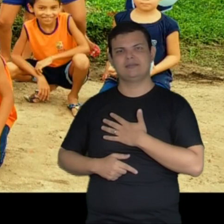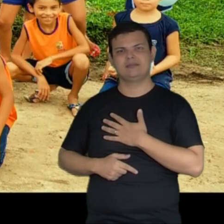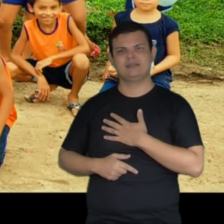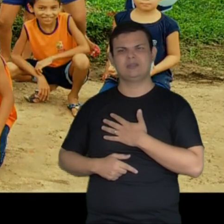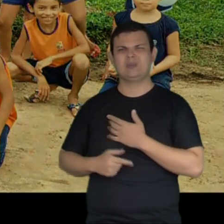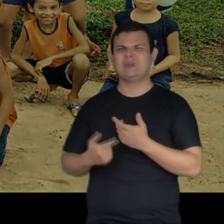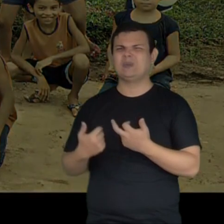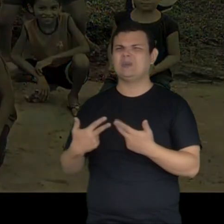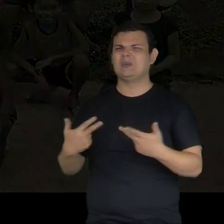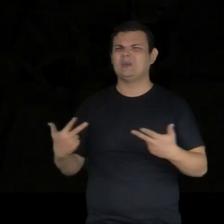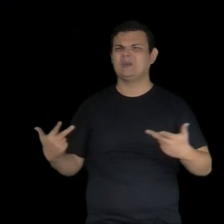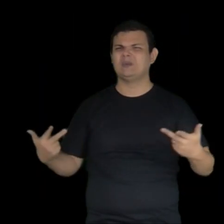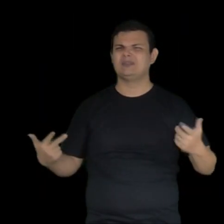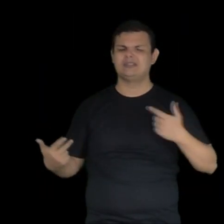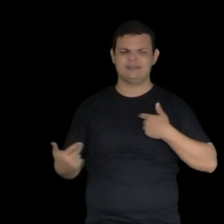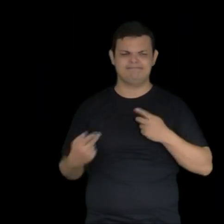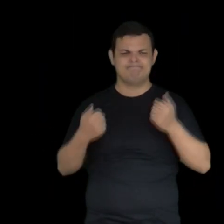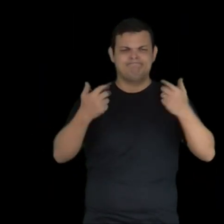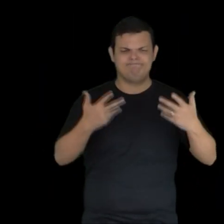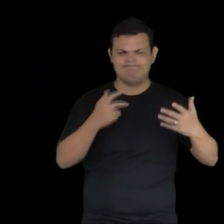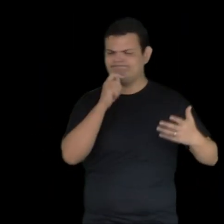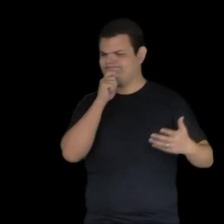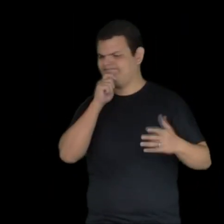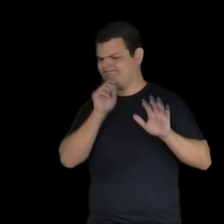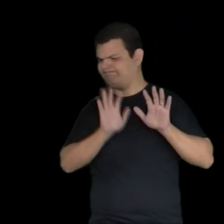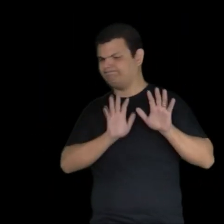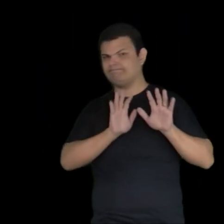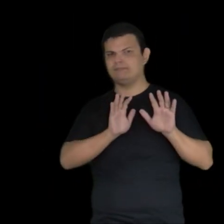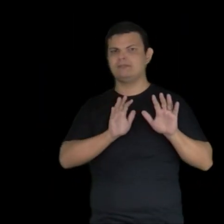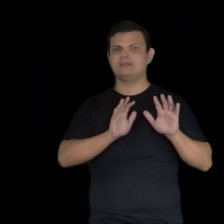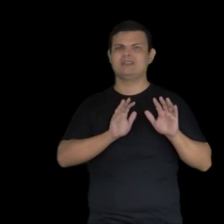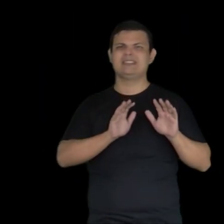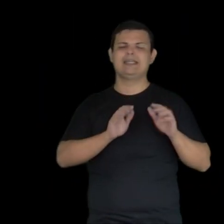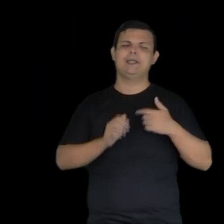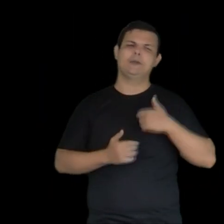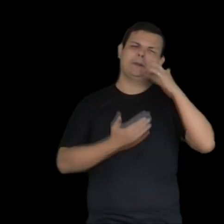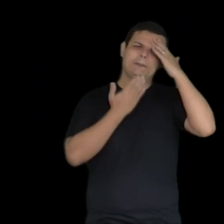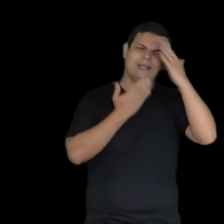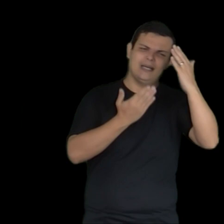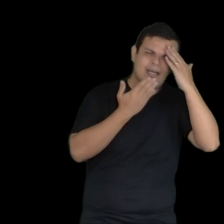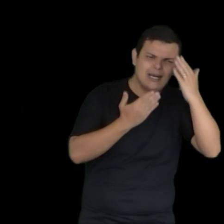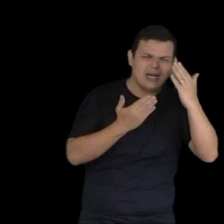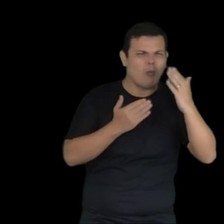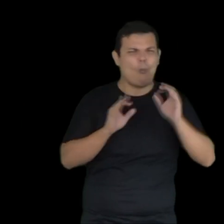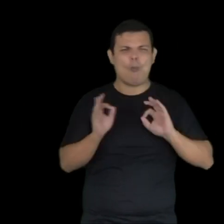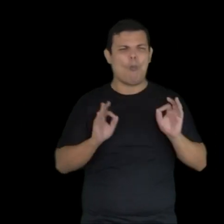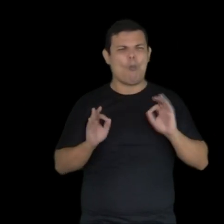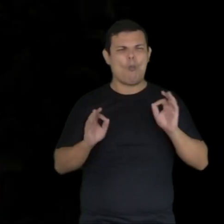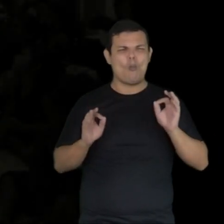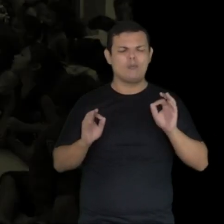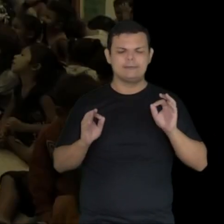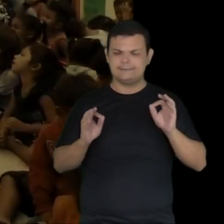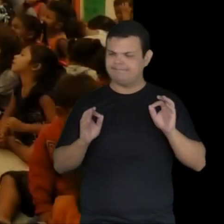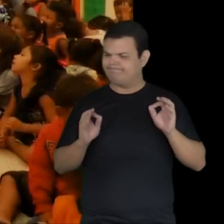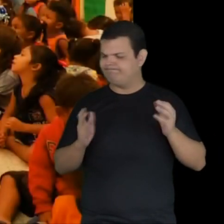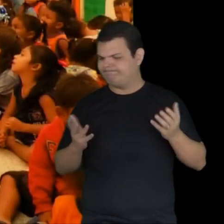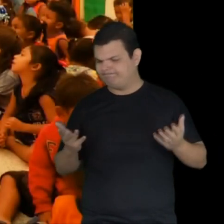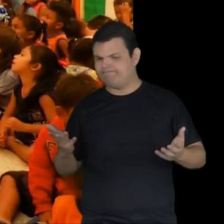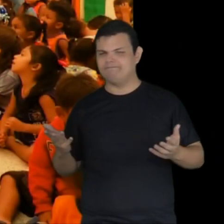Quantas coisas deixei de falar? Quantos obrigados eu deixei de dizer?